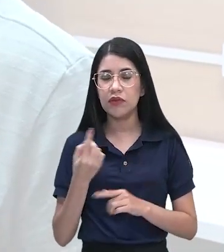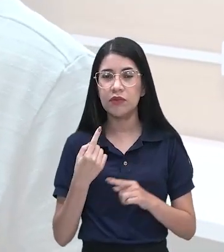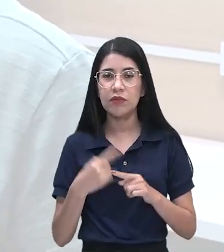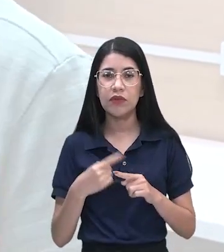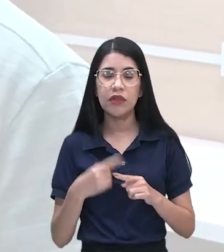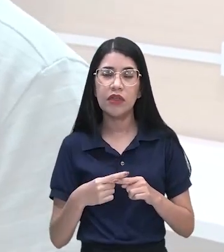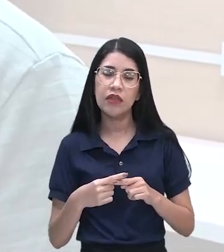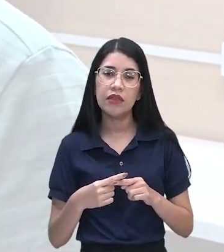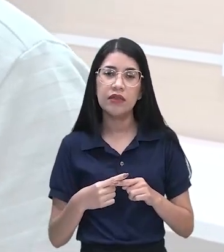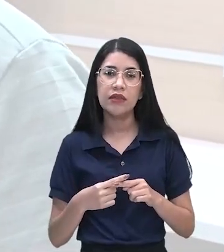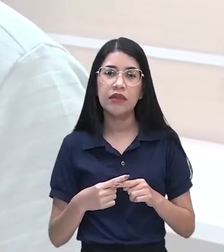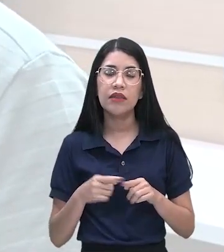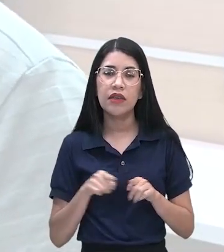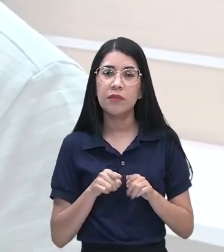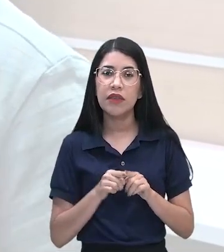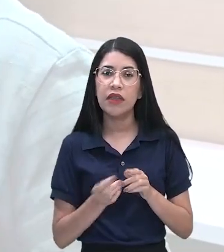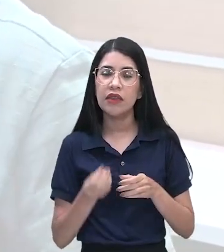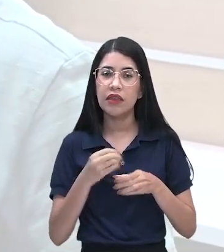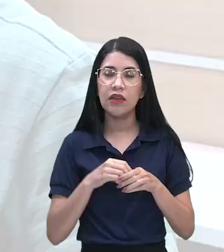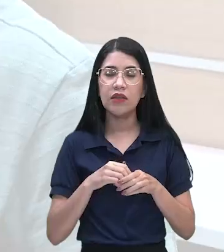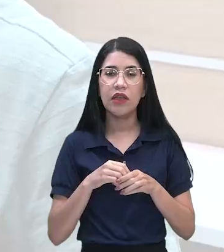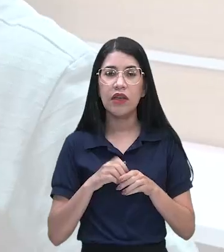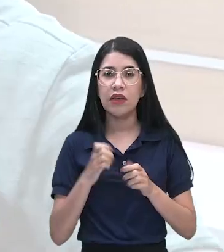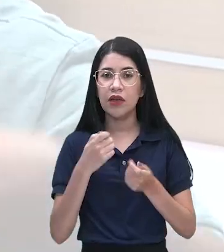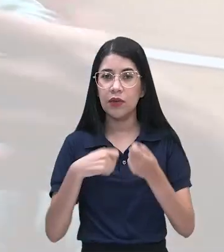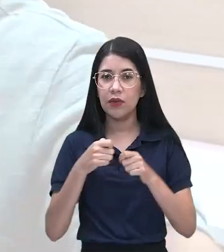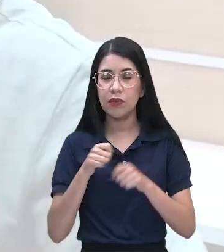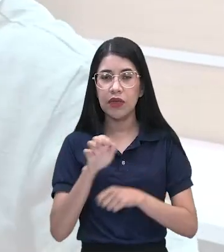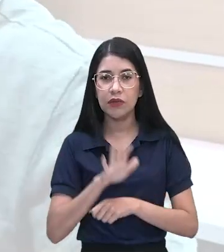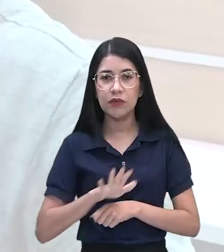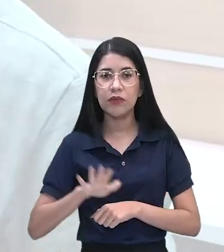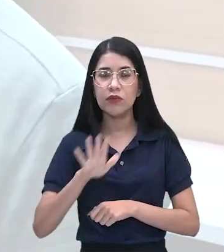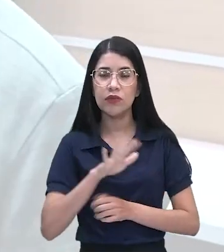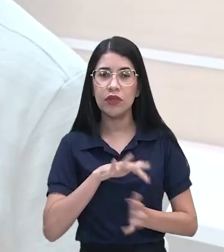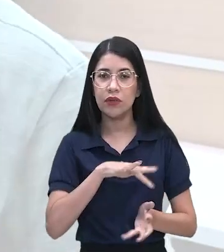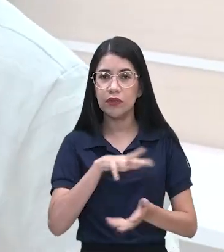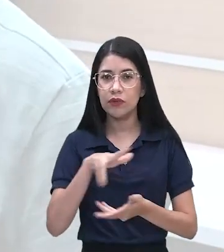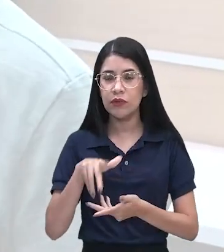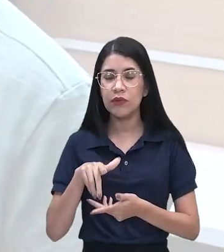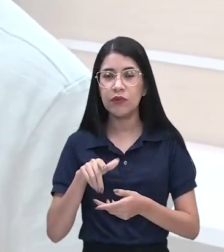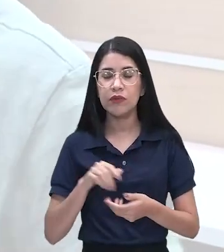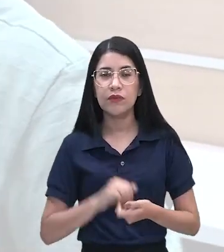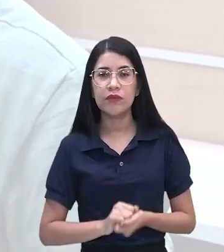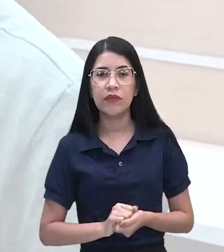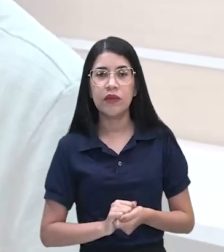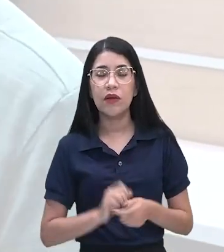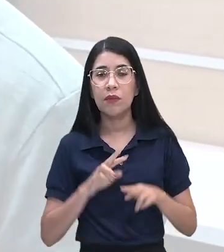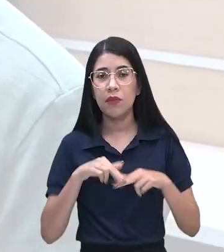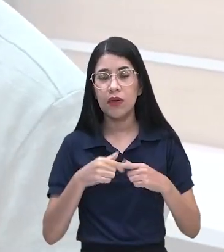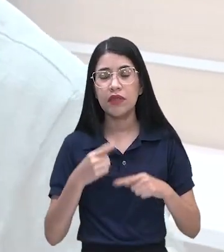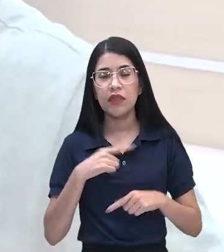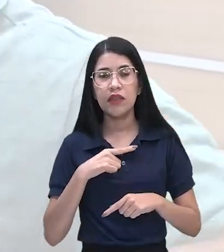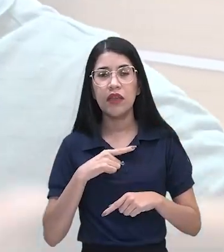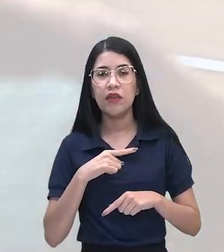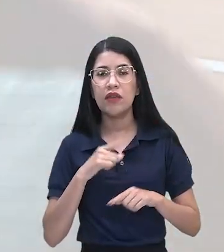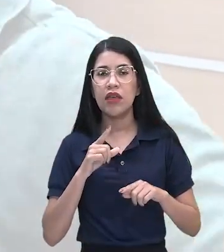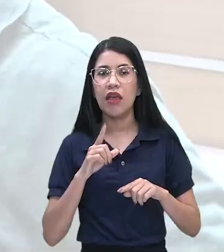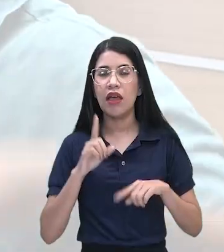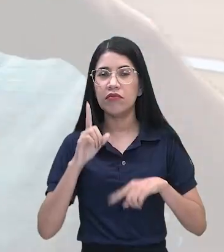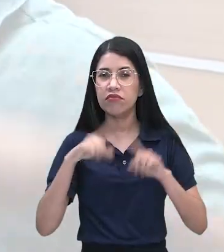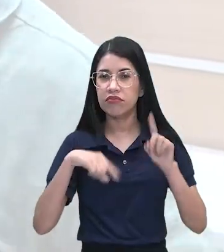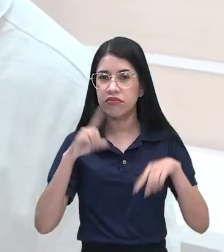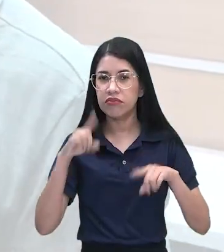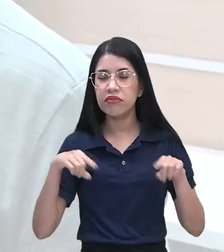porque eles fazem parte de toda uma economia global, não só daqui a local, né? Por isso que vem